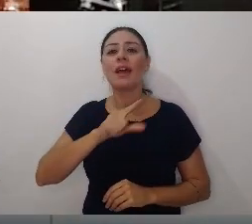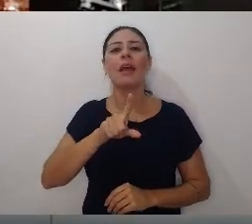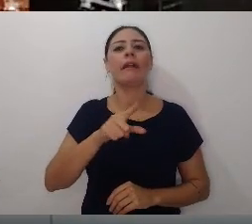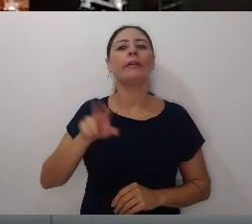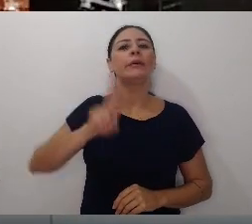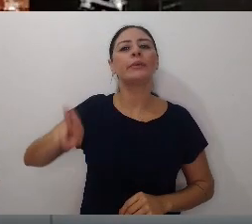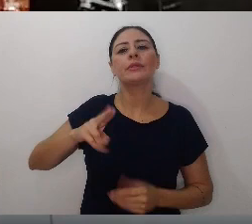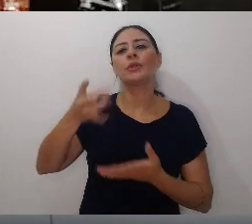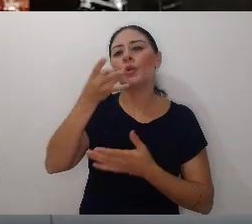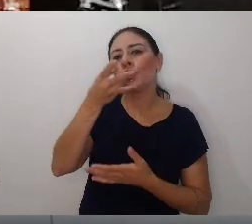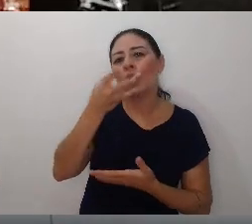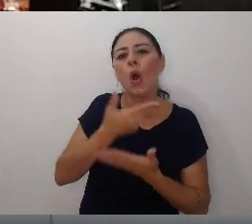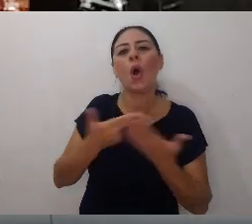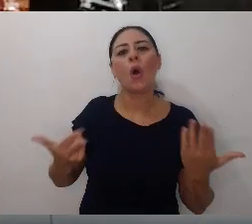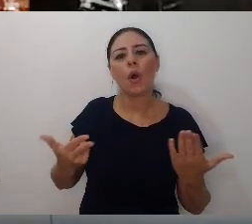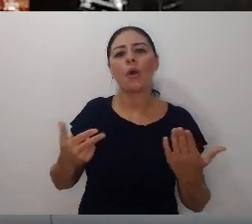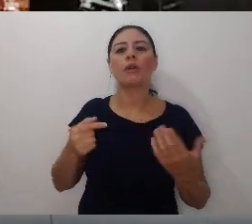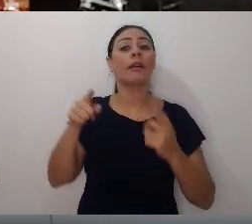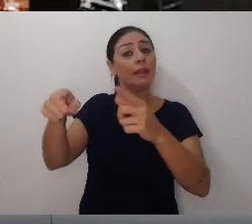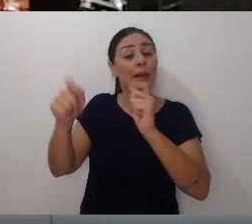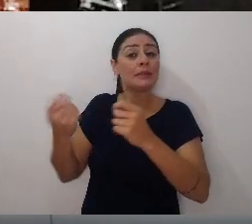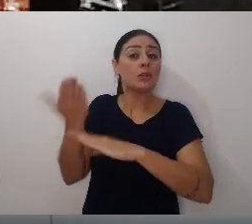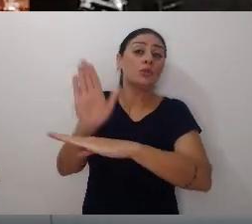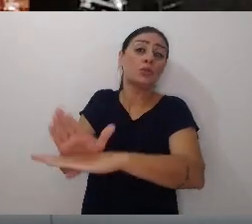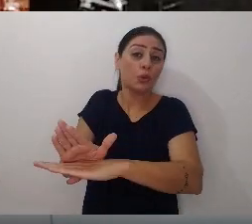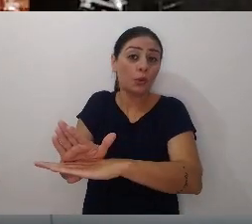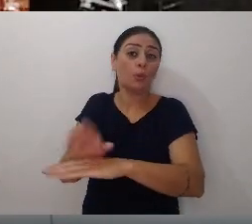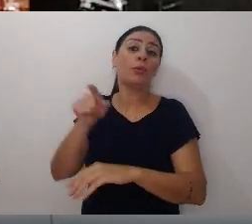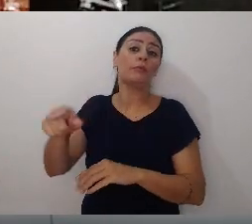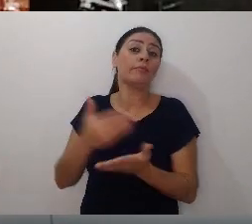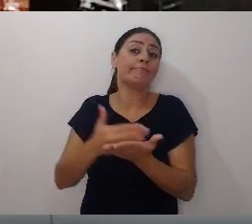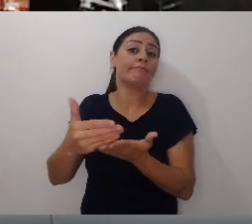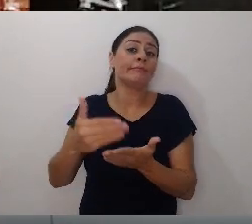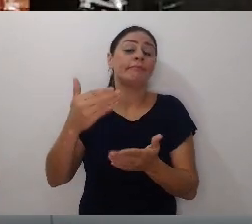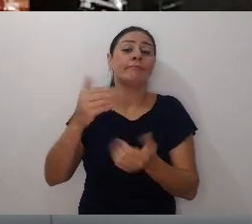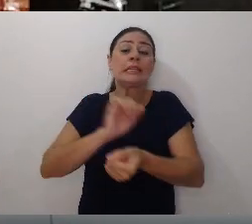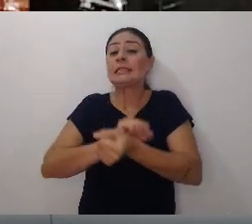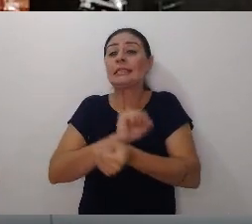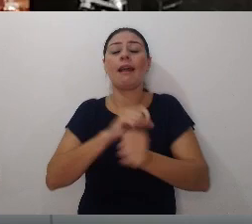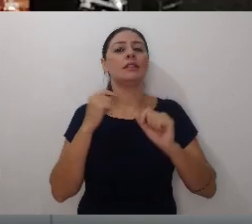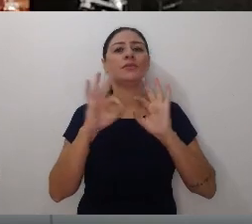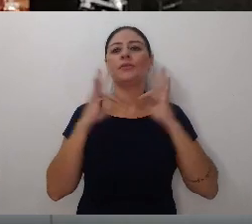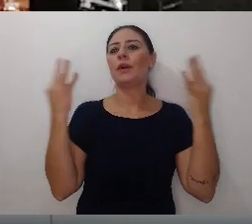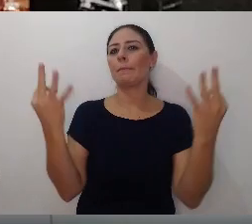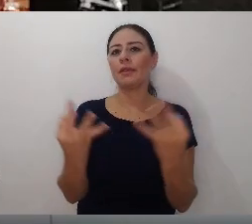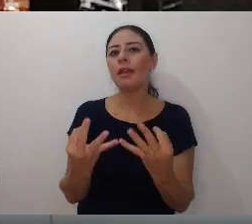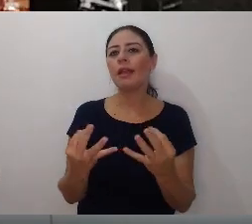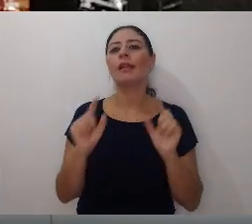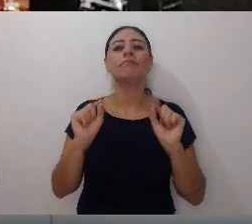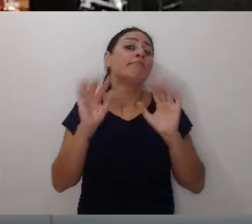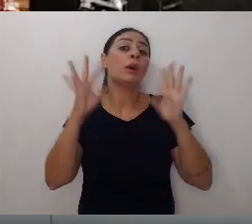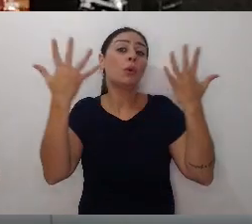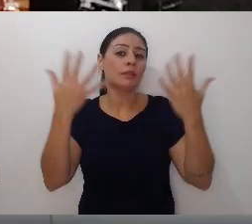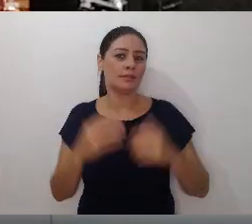tratamento psicológico, a família toda? Ah, é o irmão mais velho que tá usando drogas. Será que é